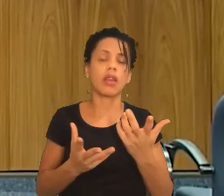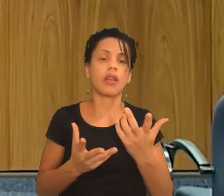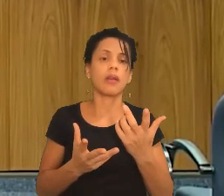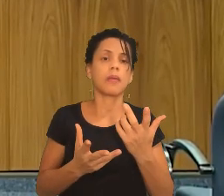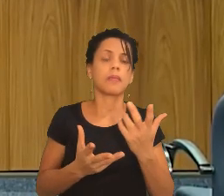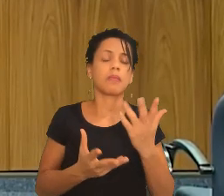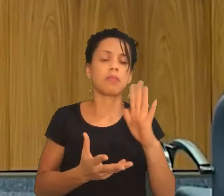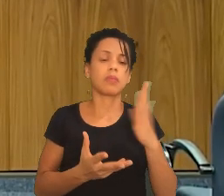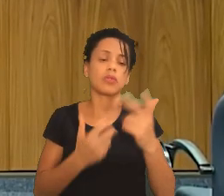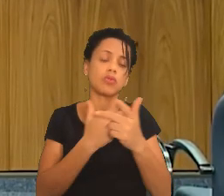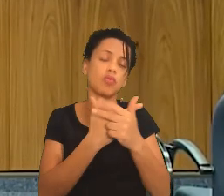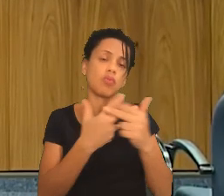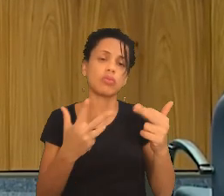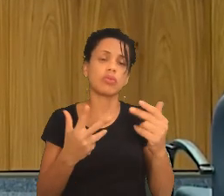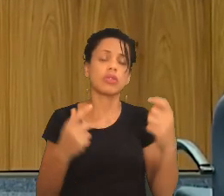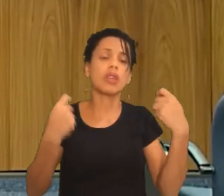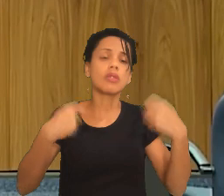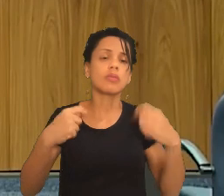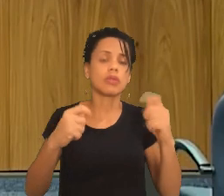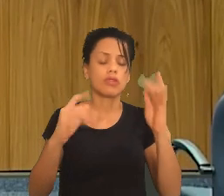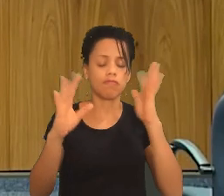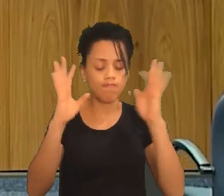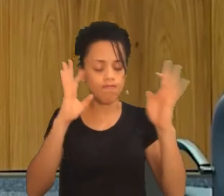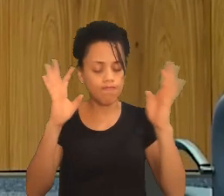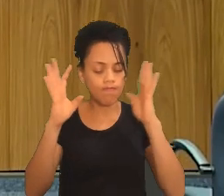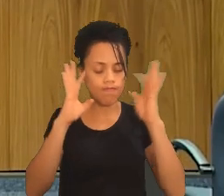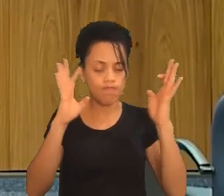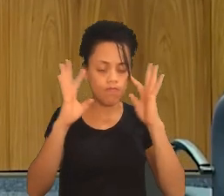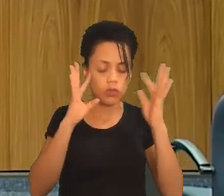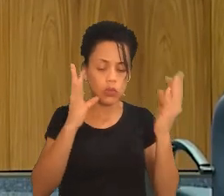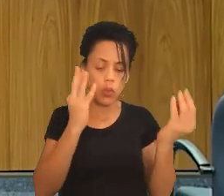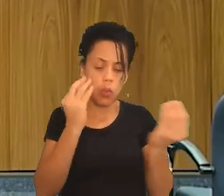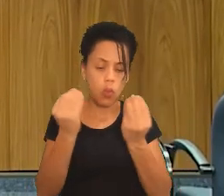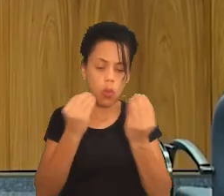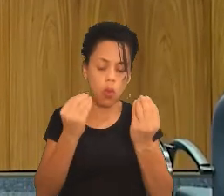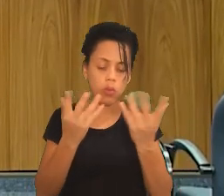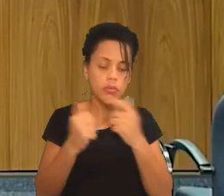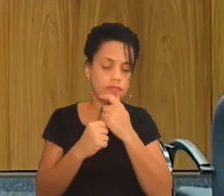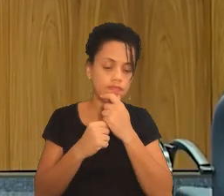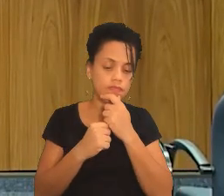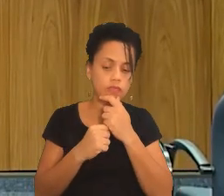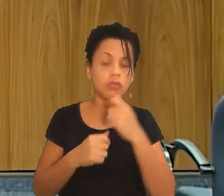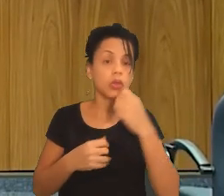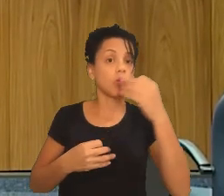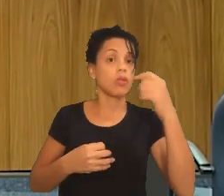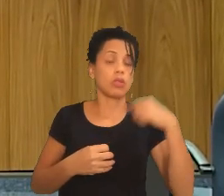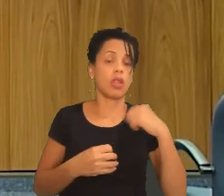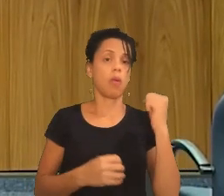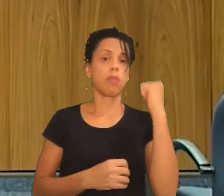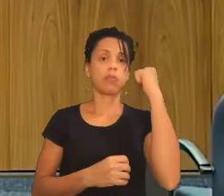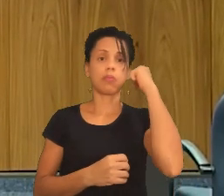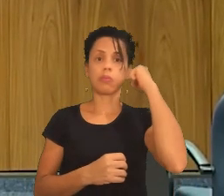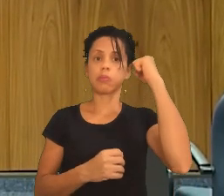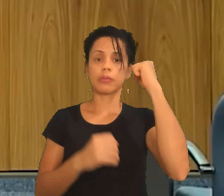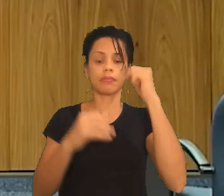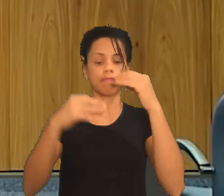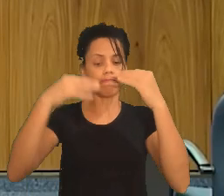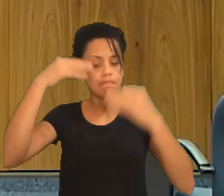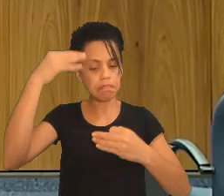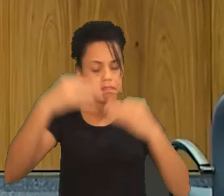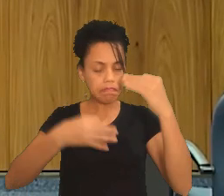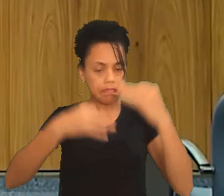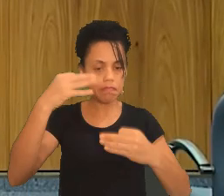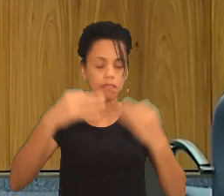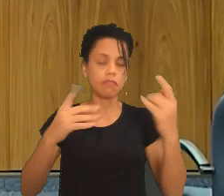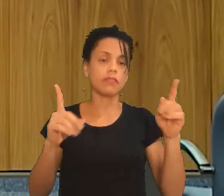são coisas que acho que a gente tem que pensar, né, como Poder Judiciário, como atuantes nessa área jurídica também,